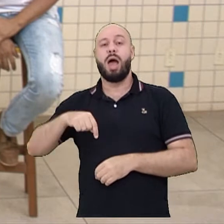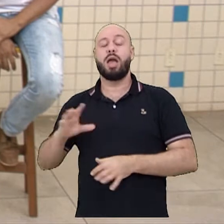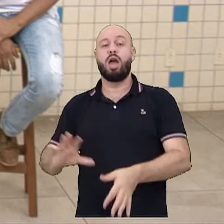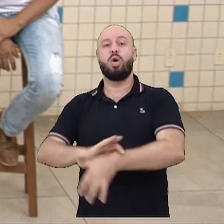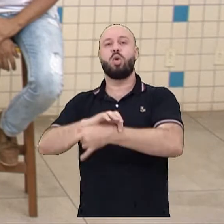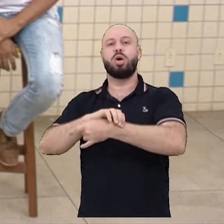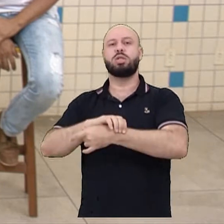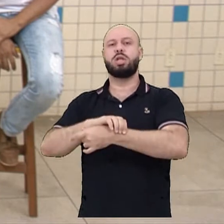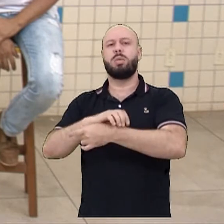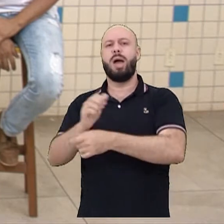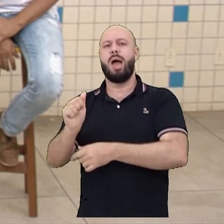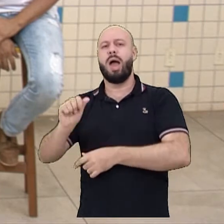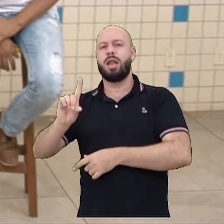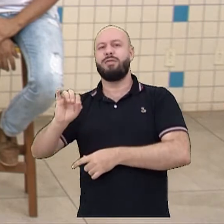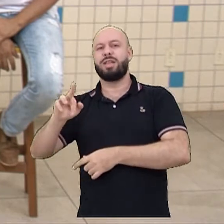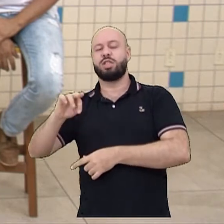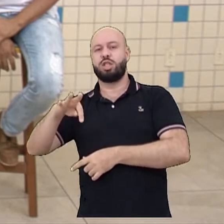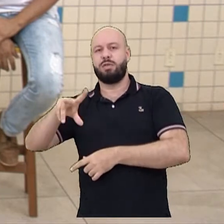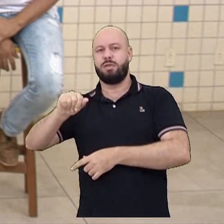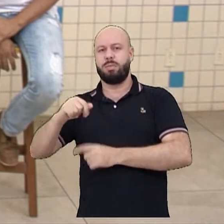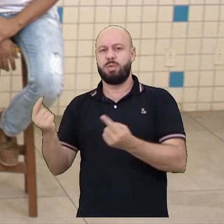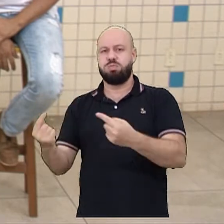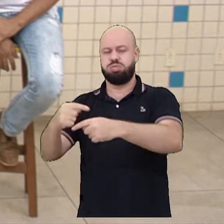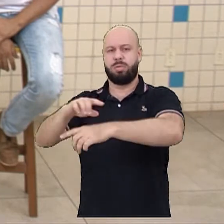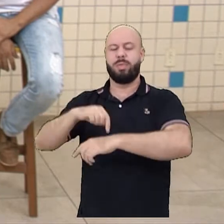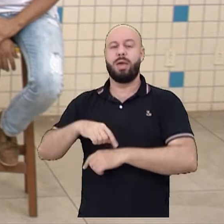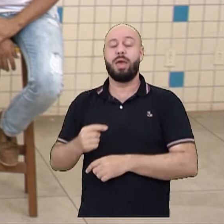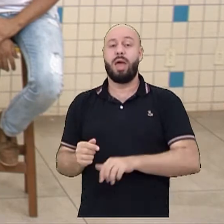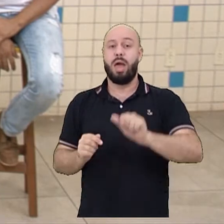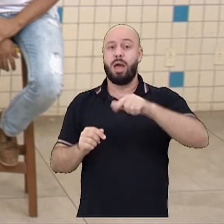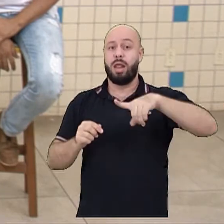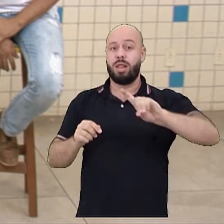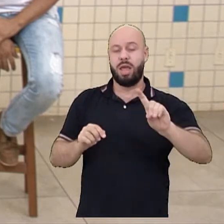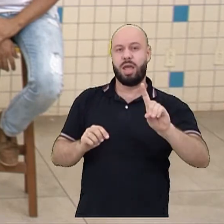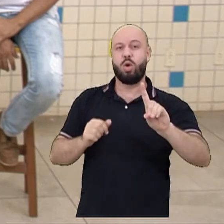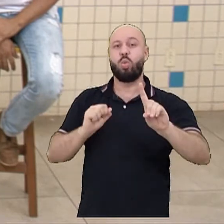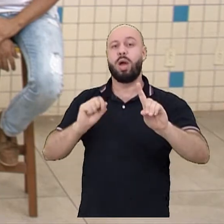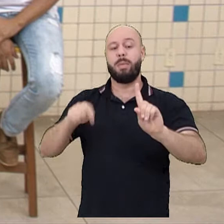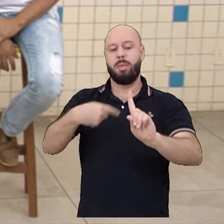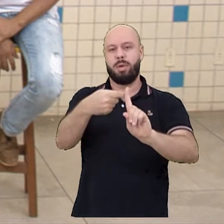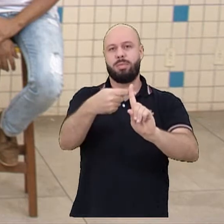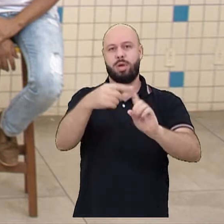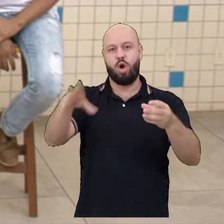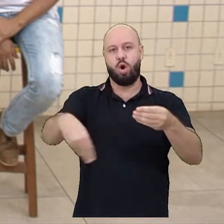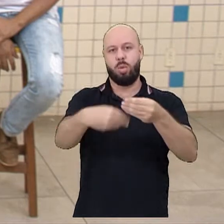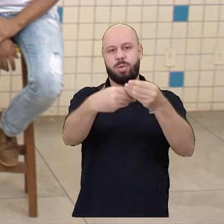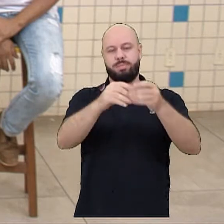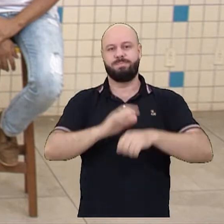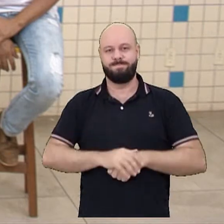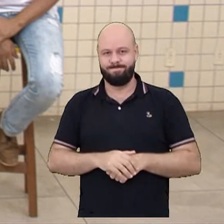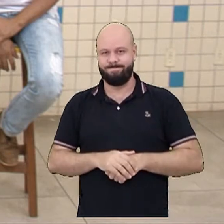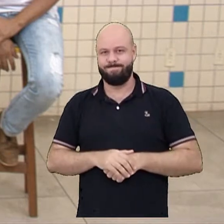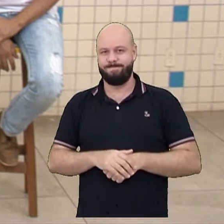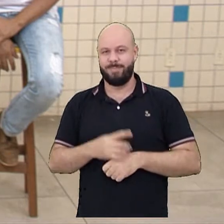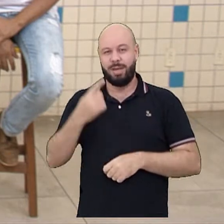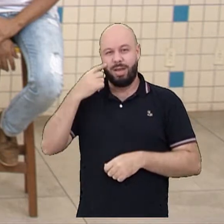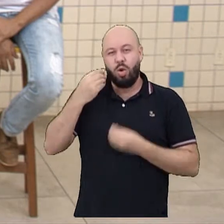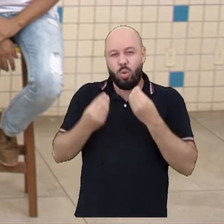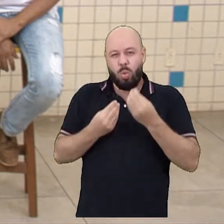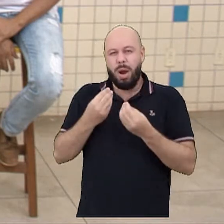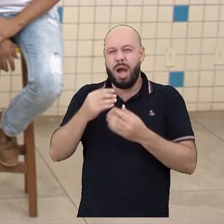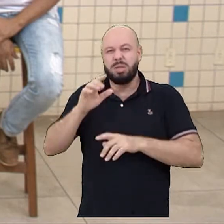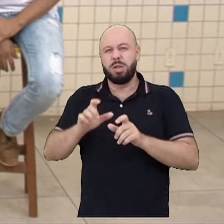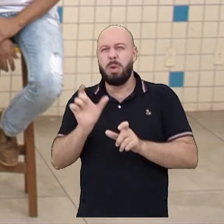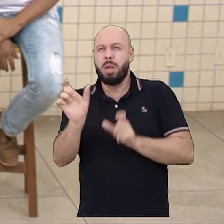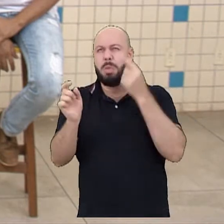conjunção adversativa, e o and, dando a ideia de adição, né? De adicionar